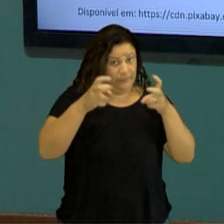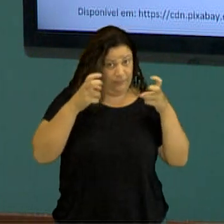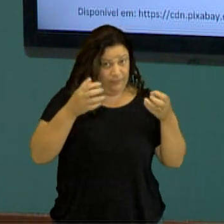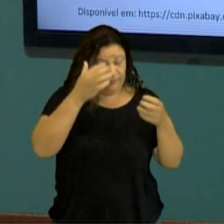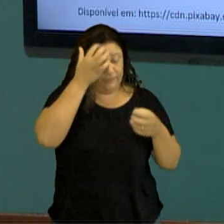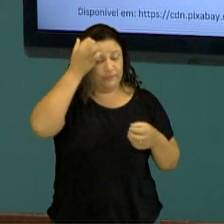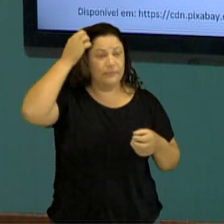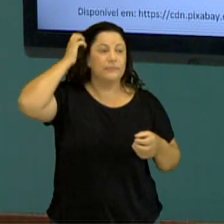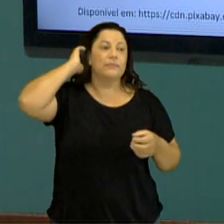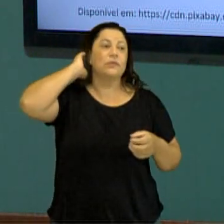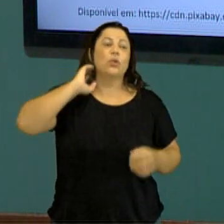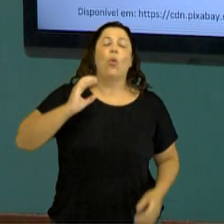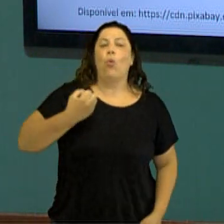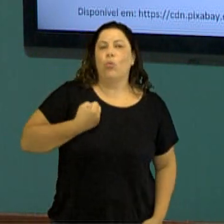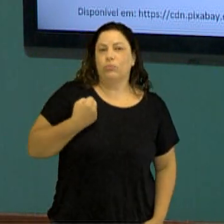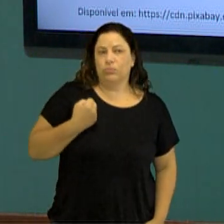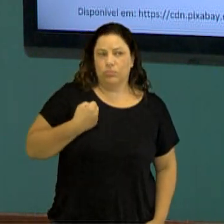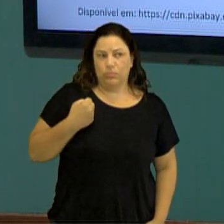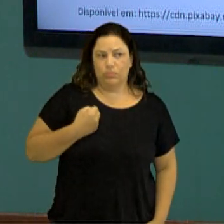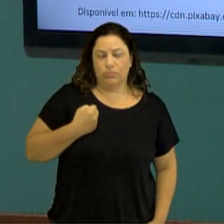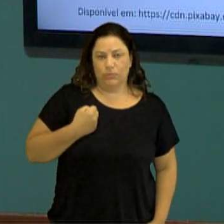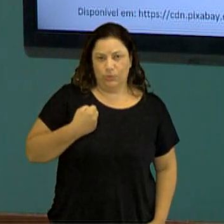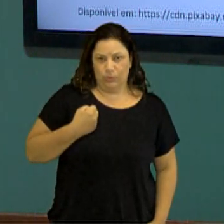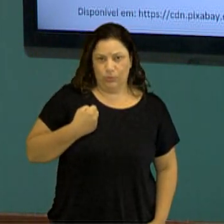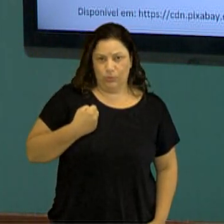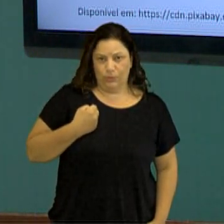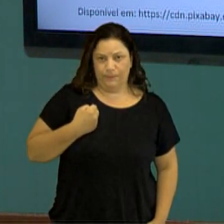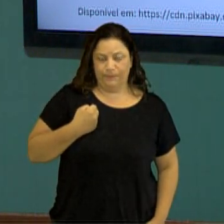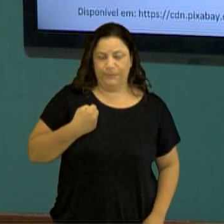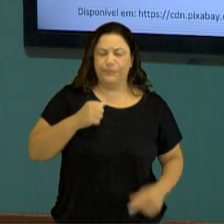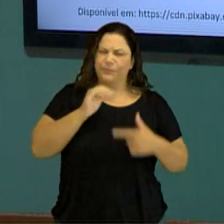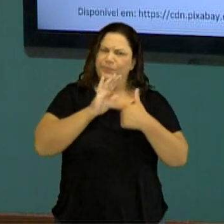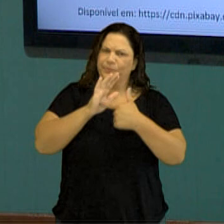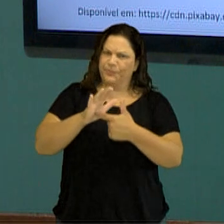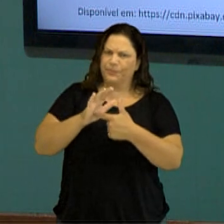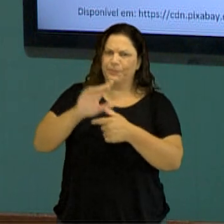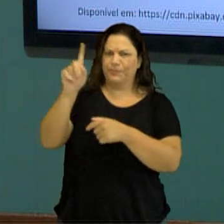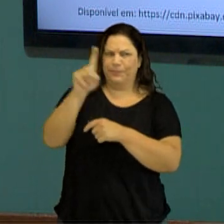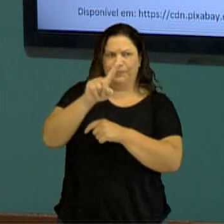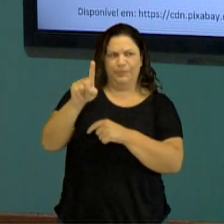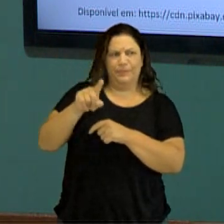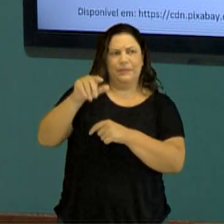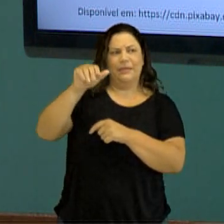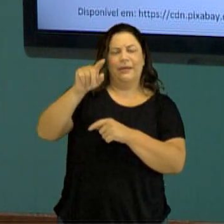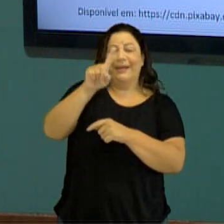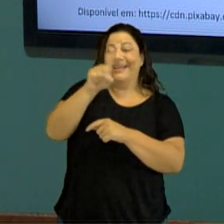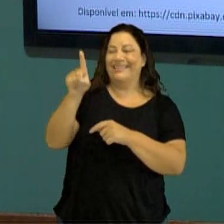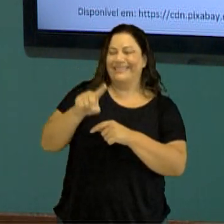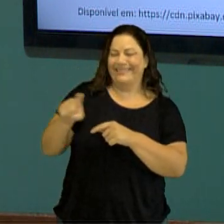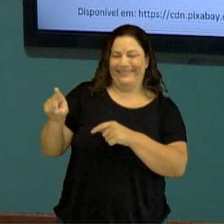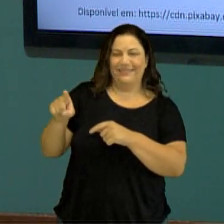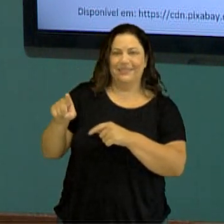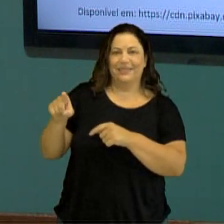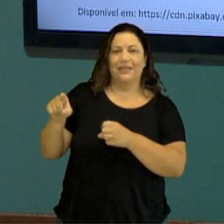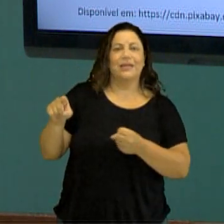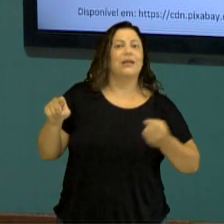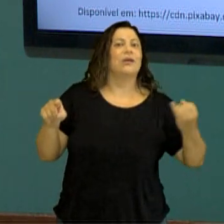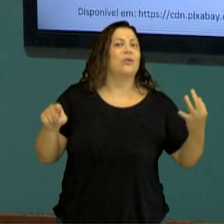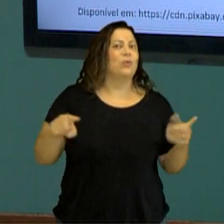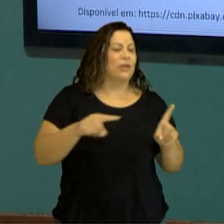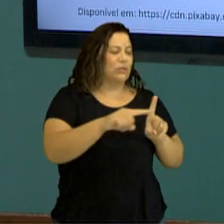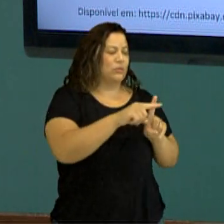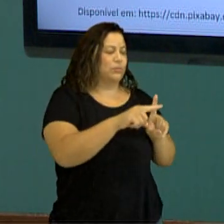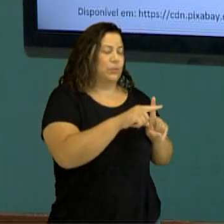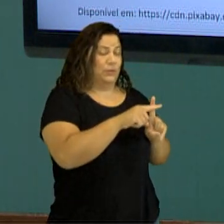O número atômico é o número que identifica o átomo, mas é também a quantidade de carga